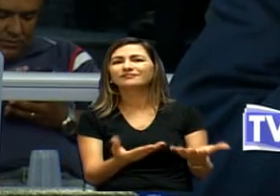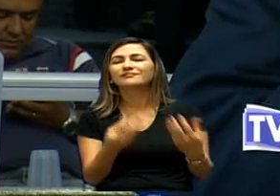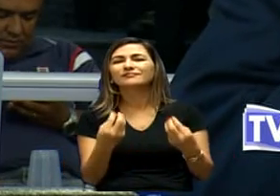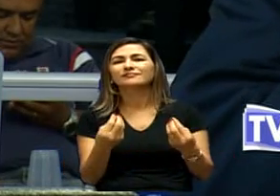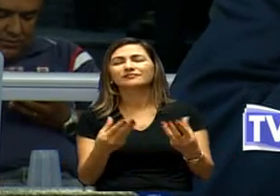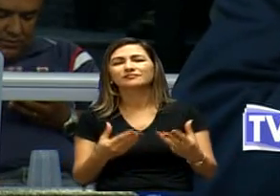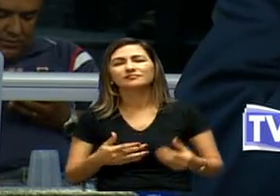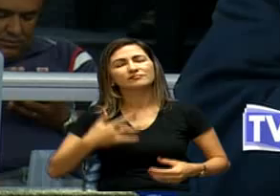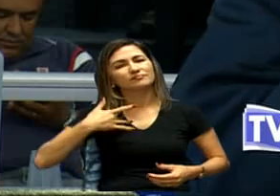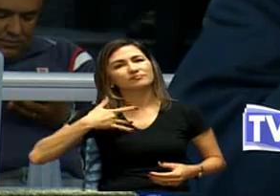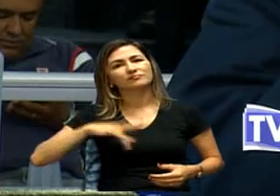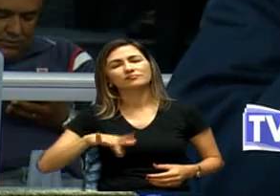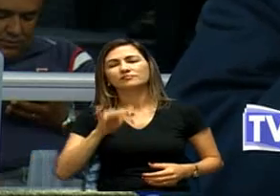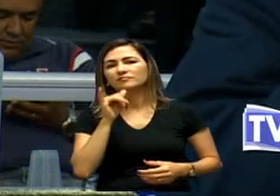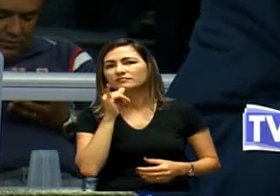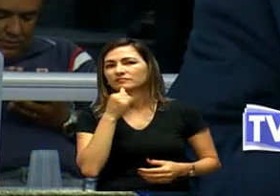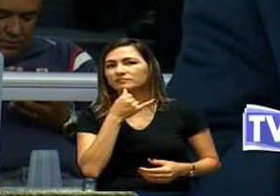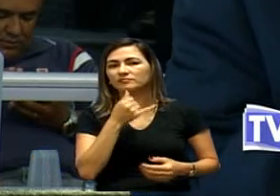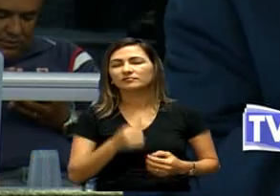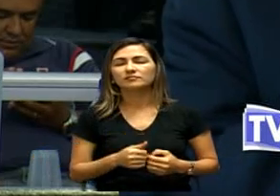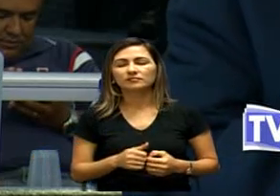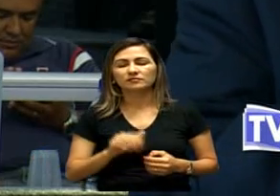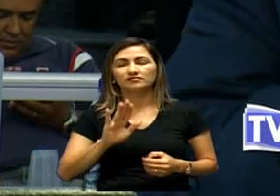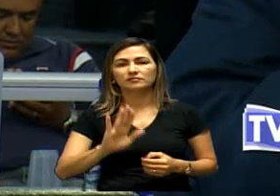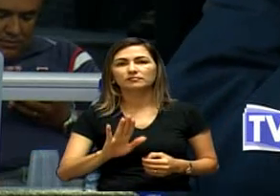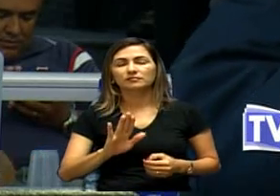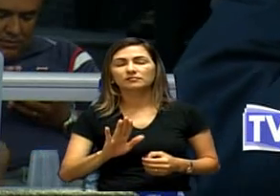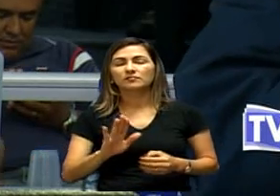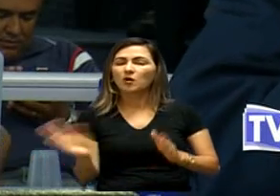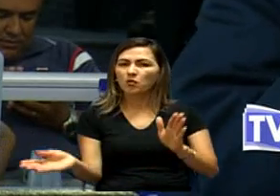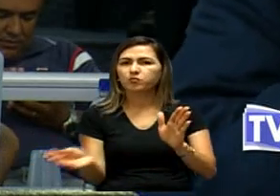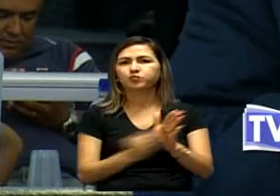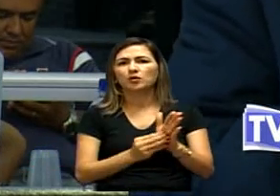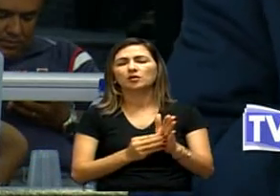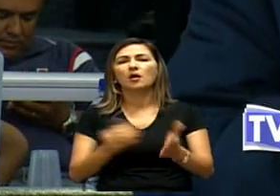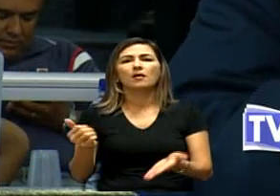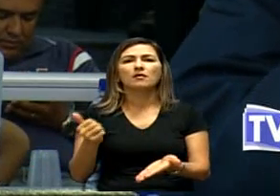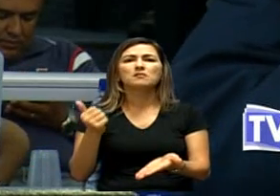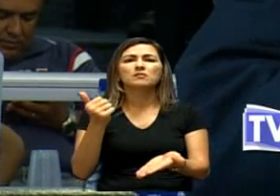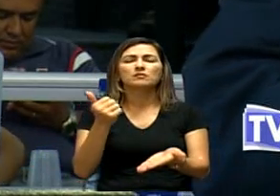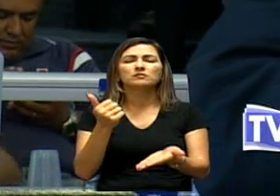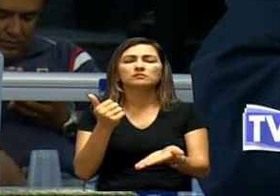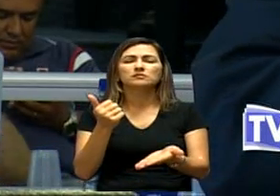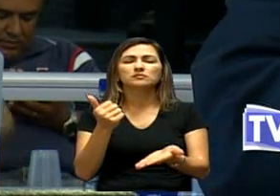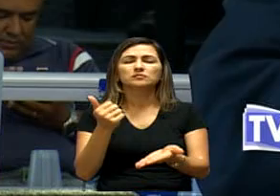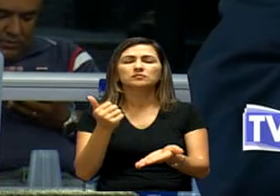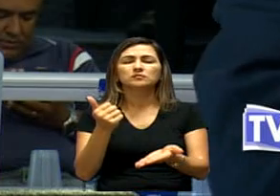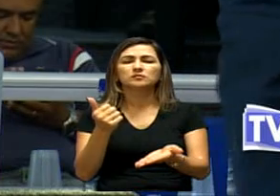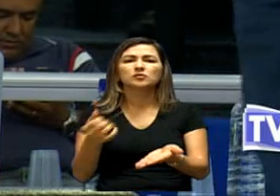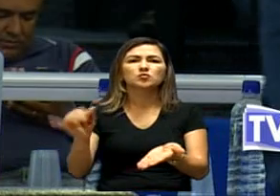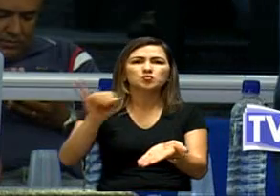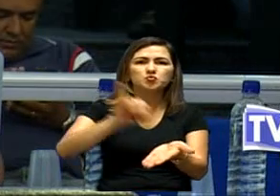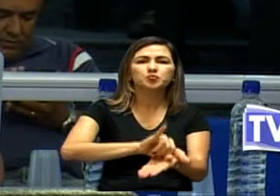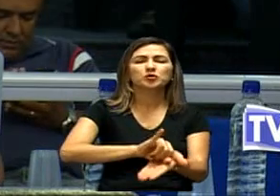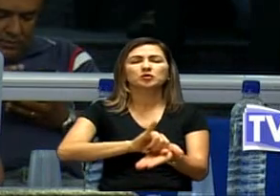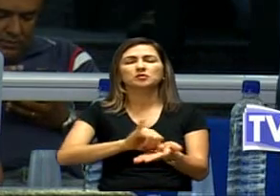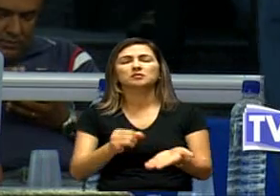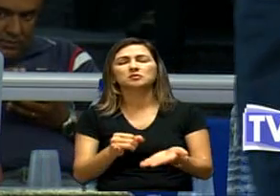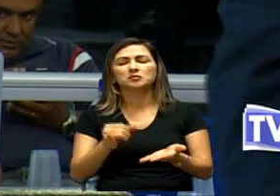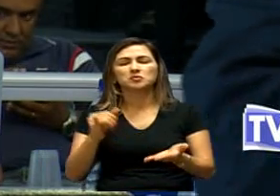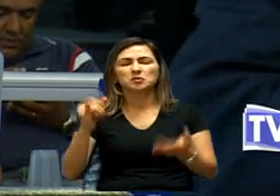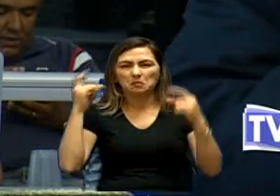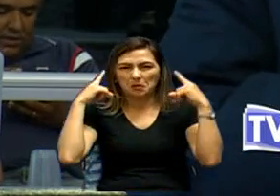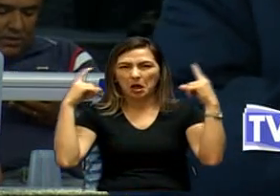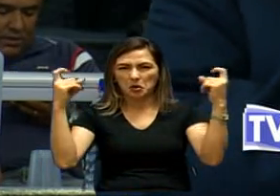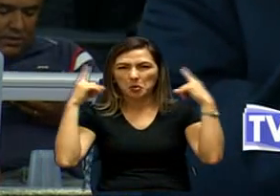triste, isso é muito triste. Mas vamos colocar muralha eletrônica, vamos colocar alarme, vamos colocar